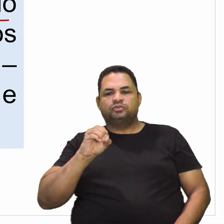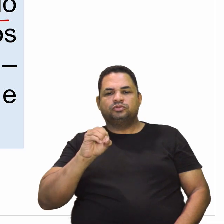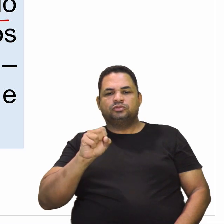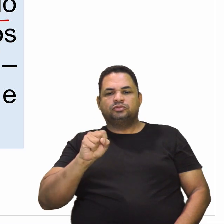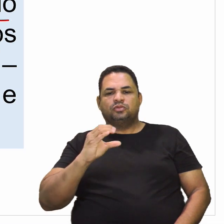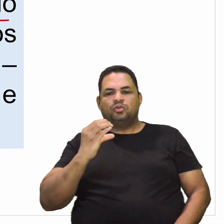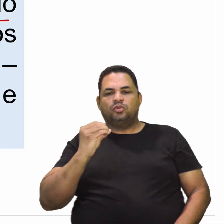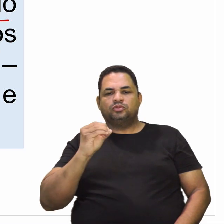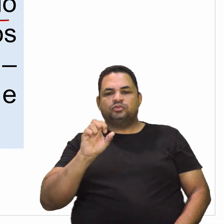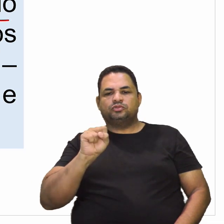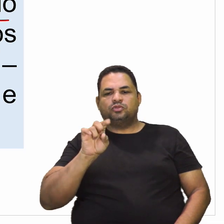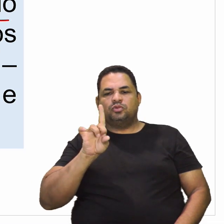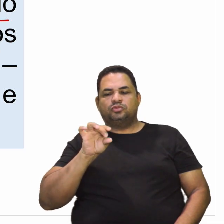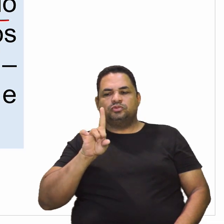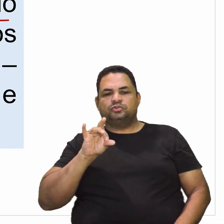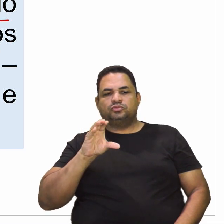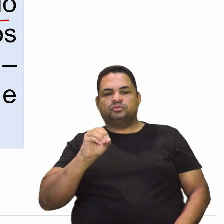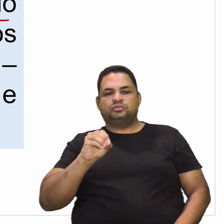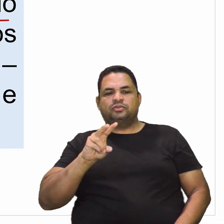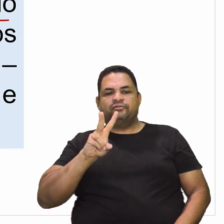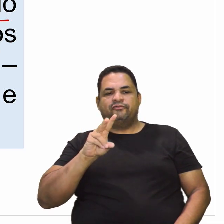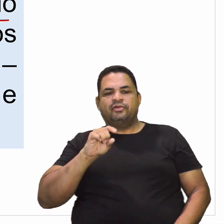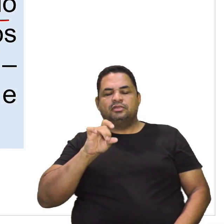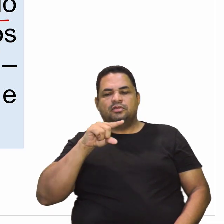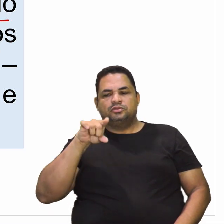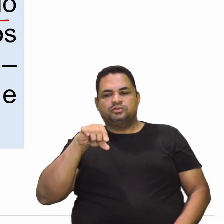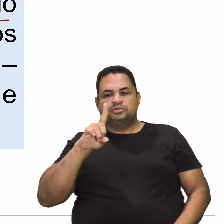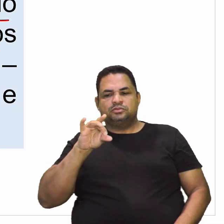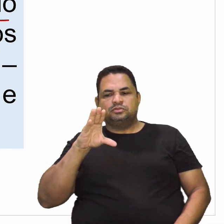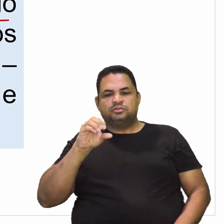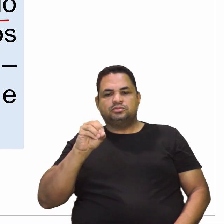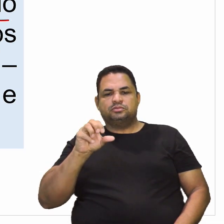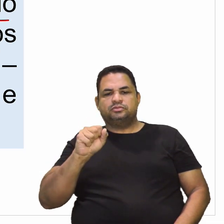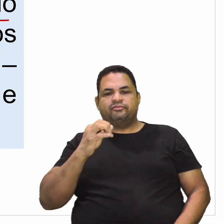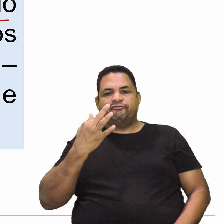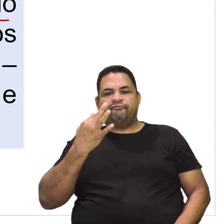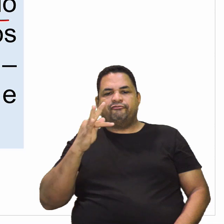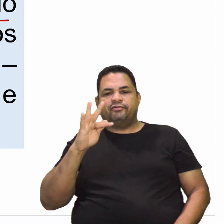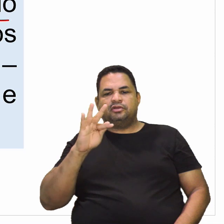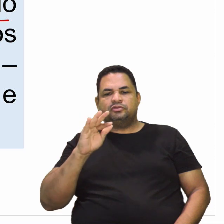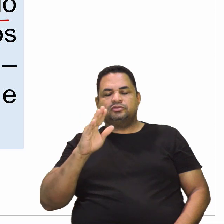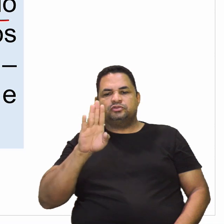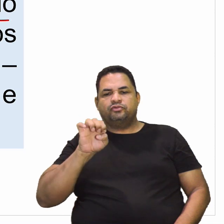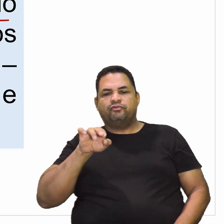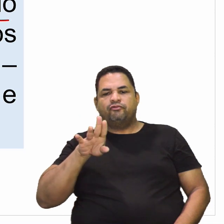visigodo, ostrogodos, vândalos, francos,